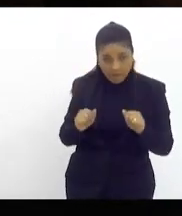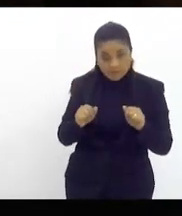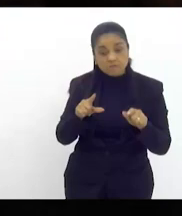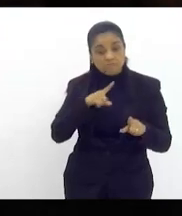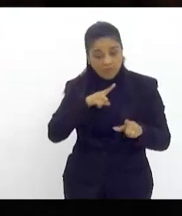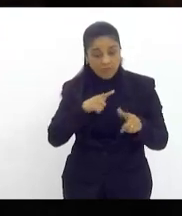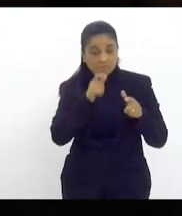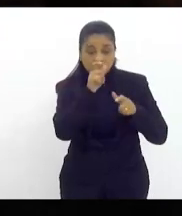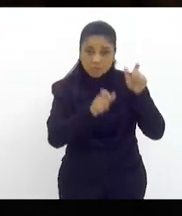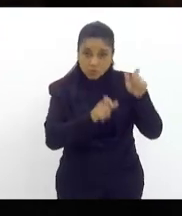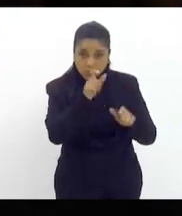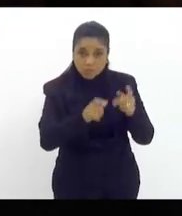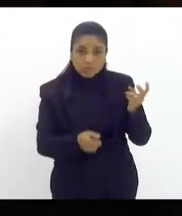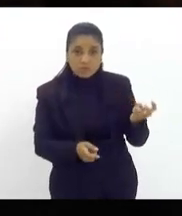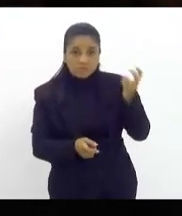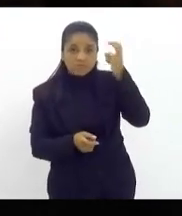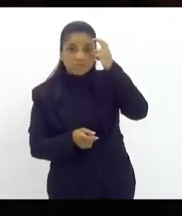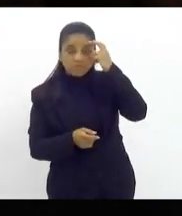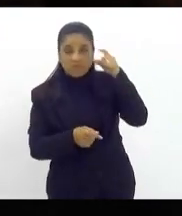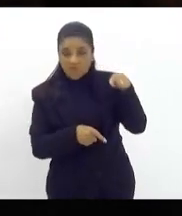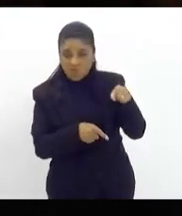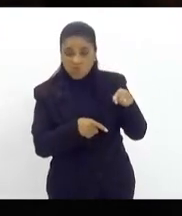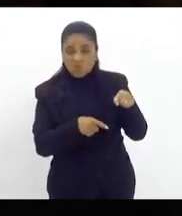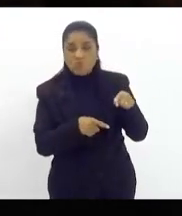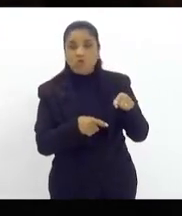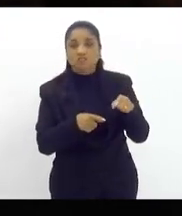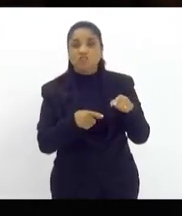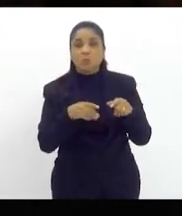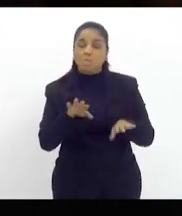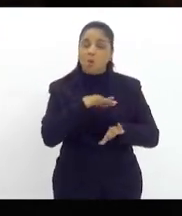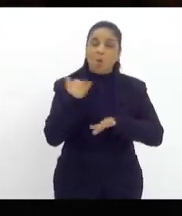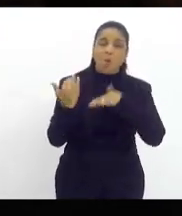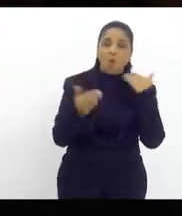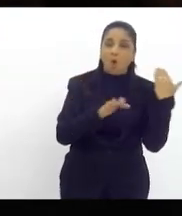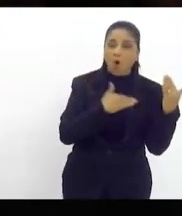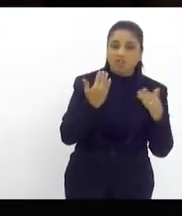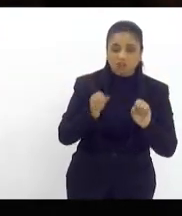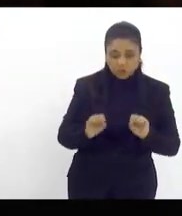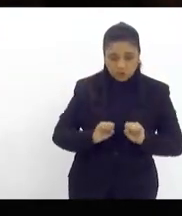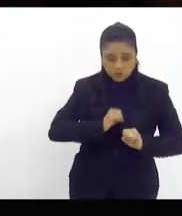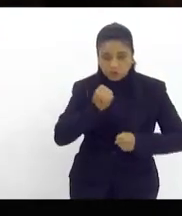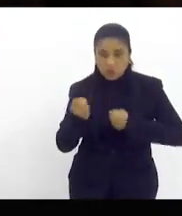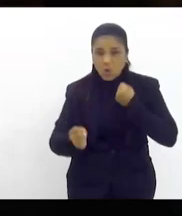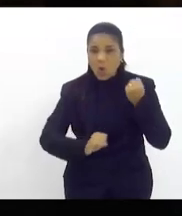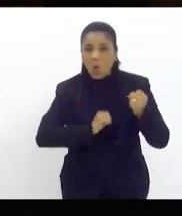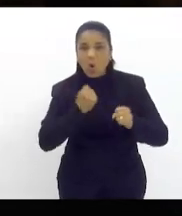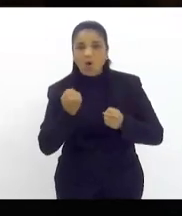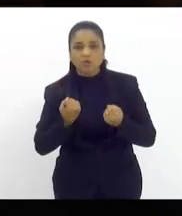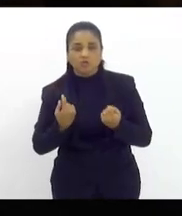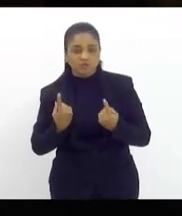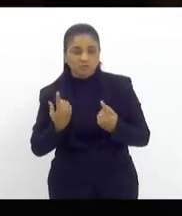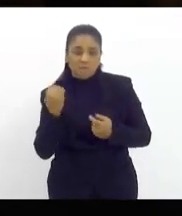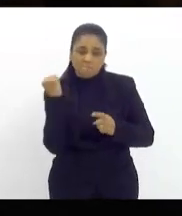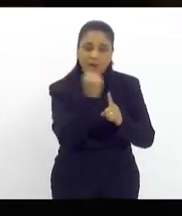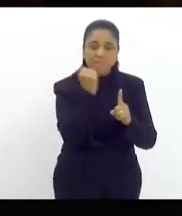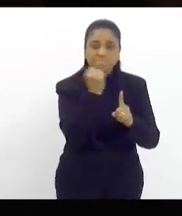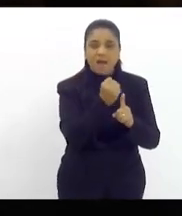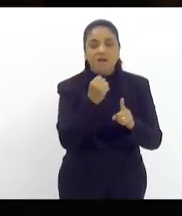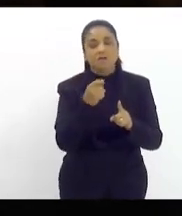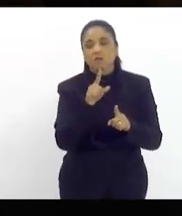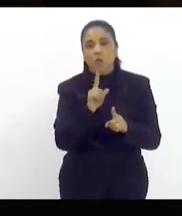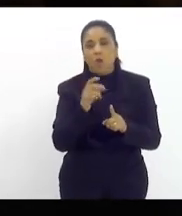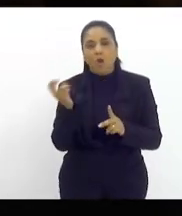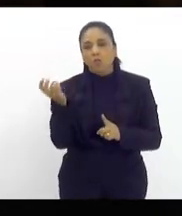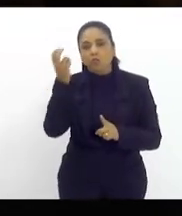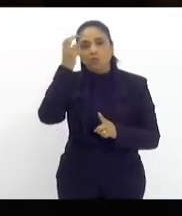defender uma cultura de morte de ódio de combate ao outro e não a cultura da tolerância